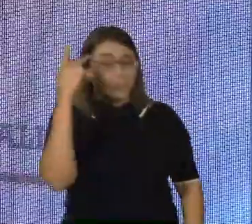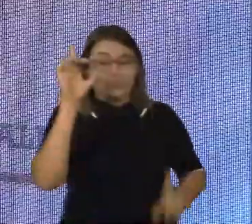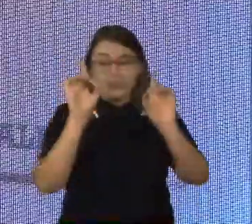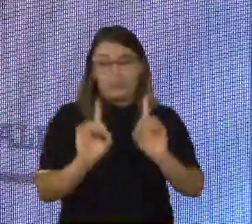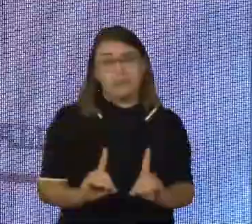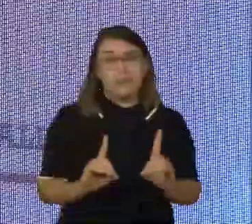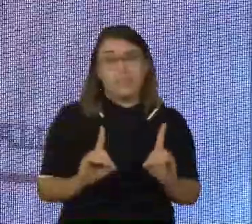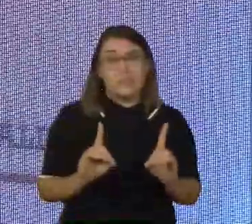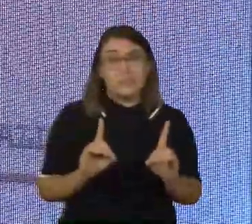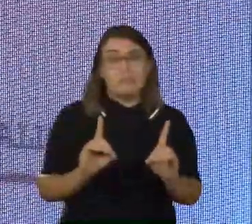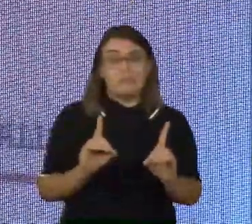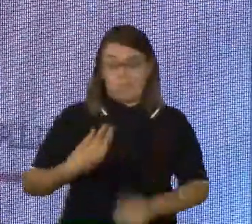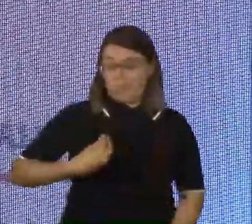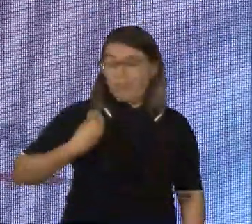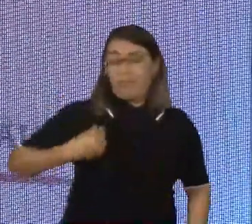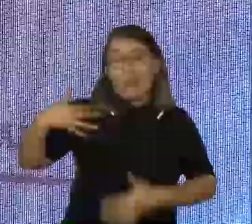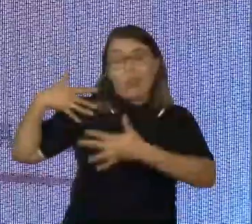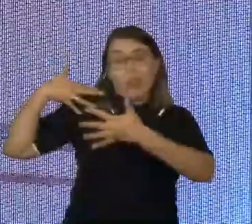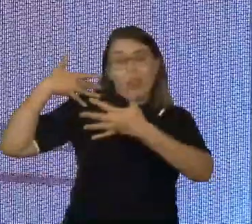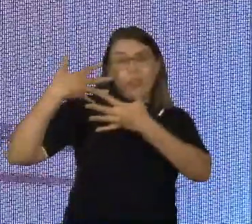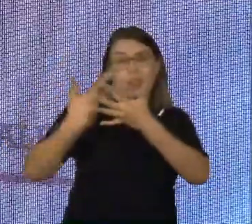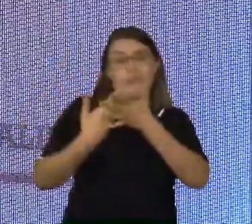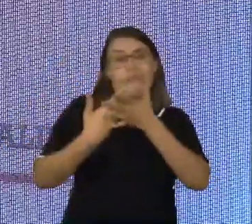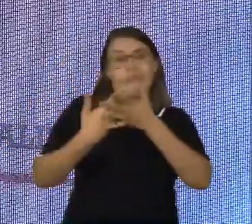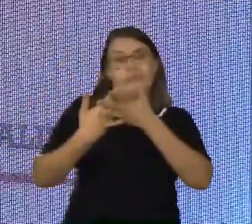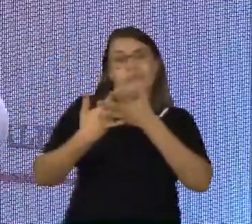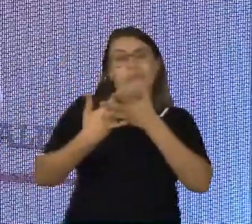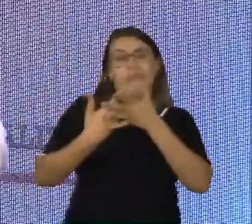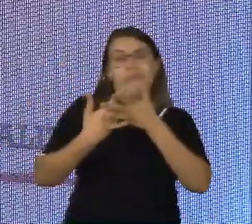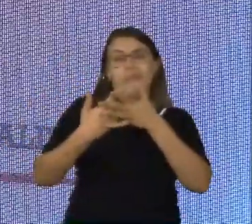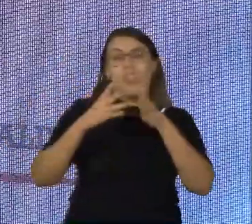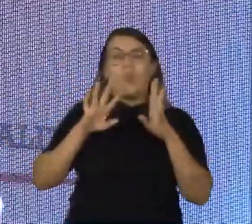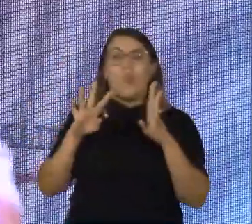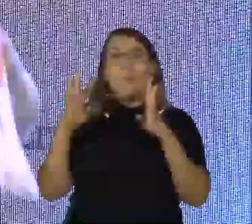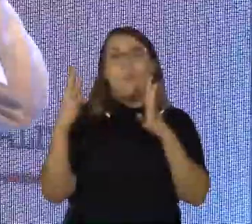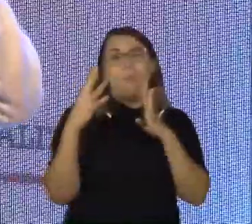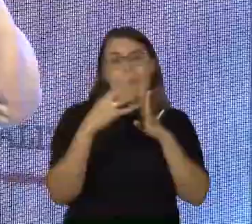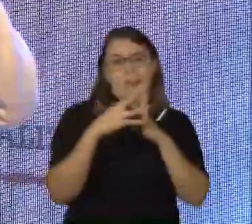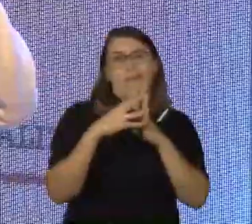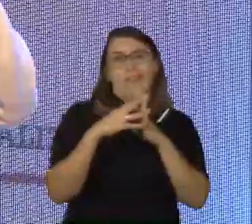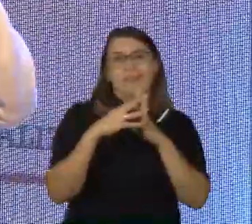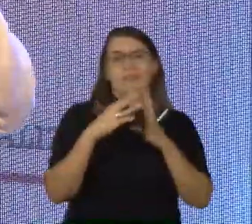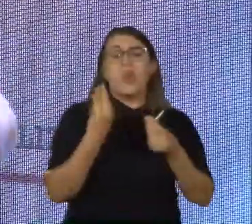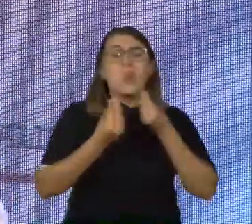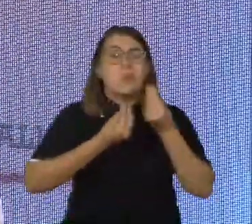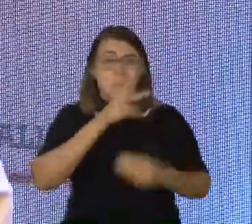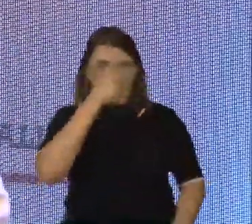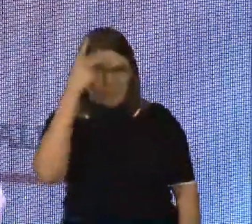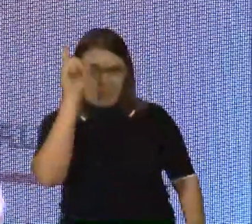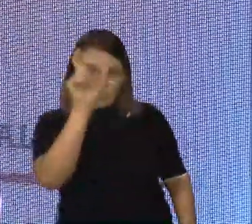deficiência passam uma vida inteira em quarentena. É, essa experiência que você, pessoa